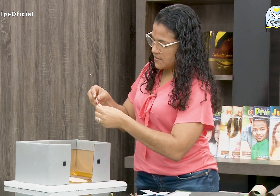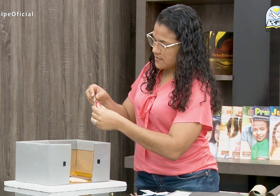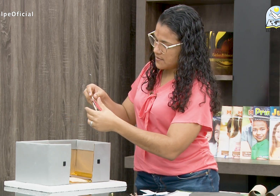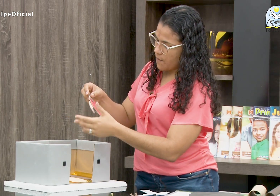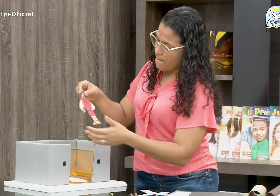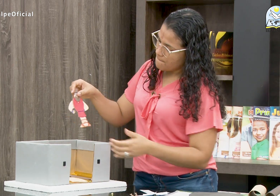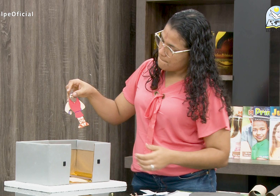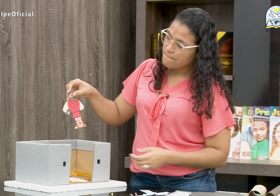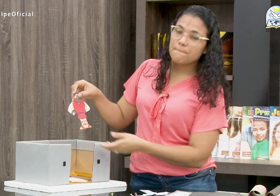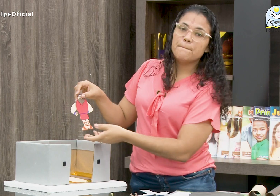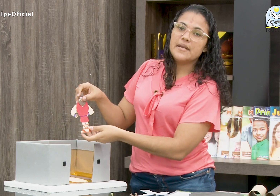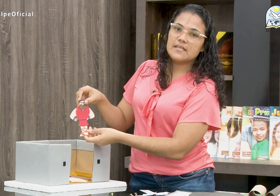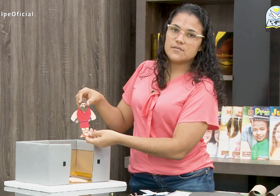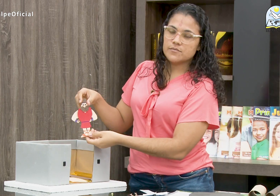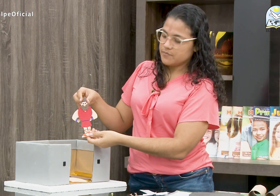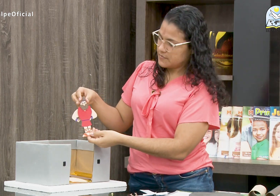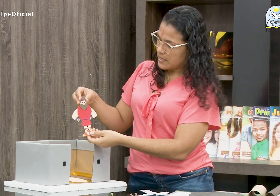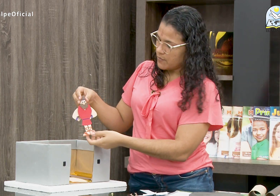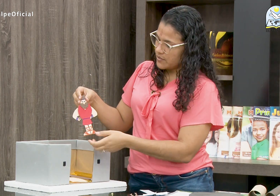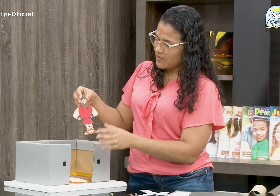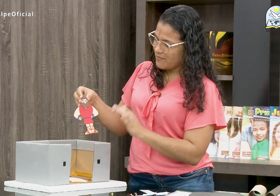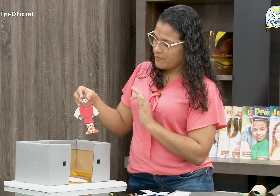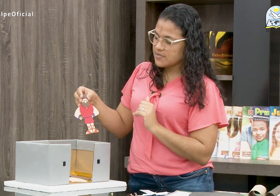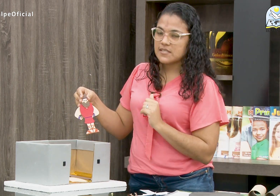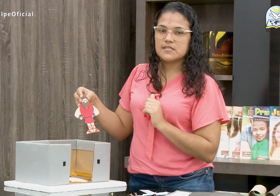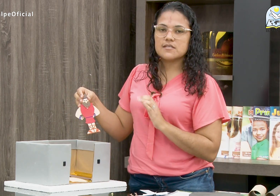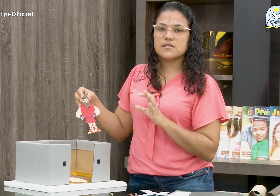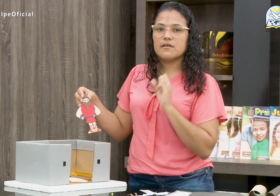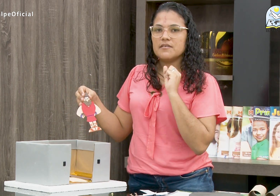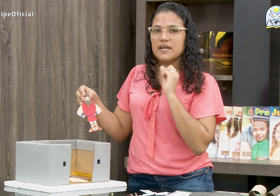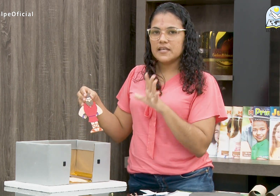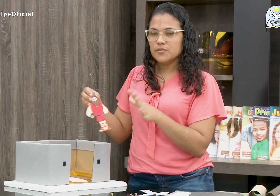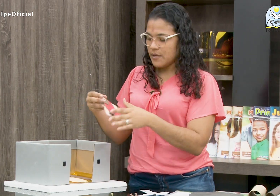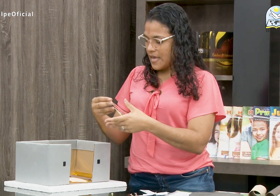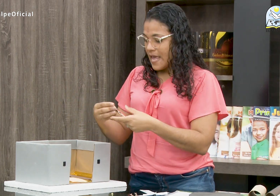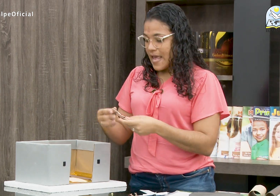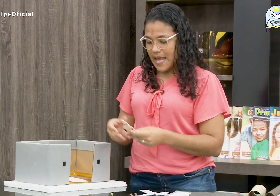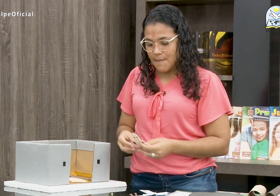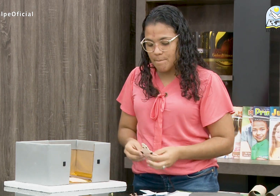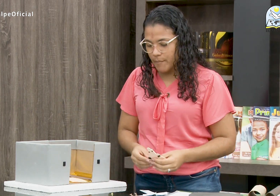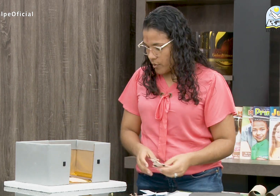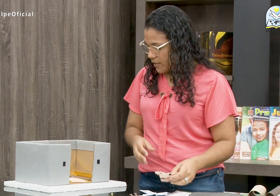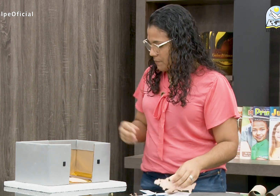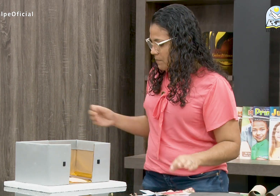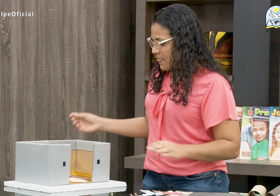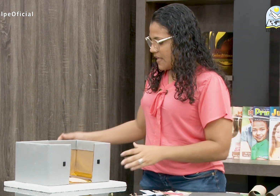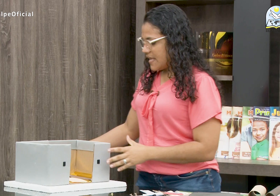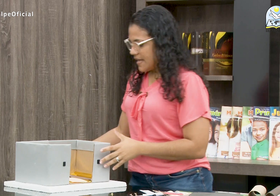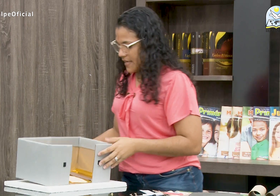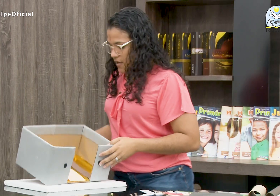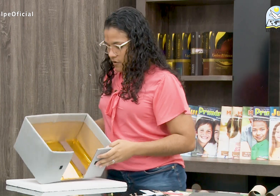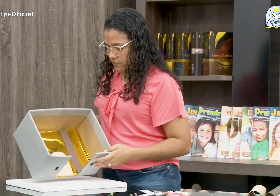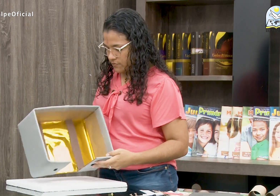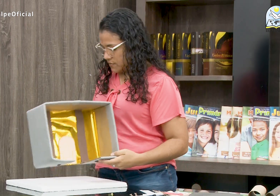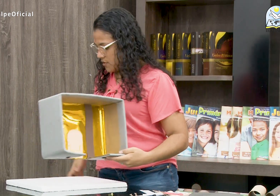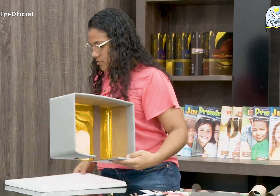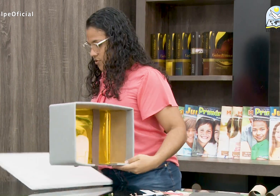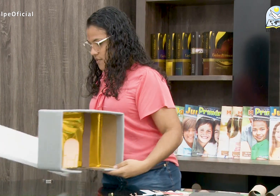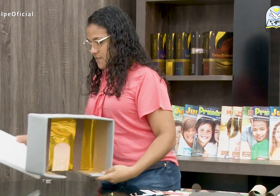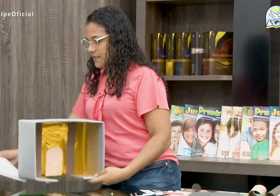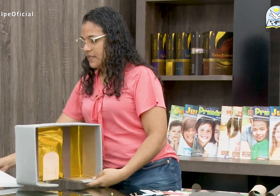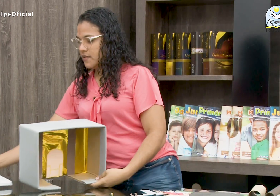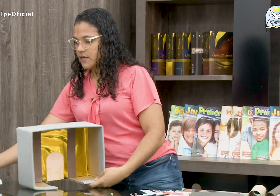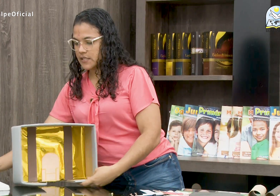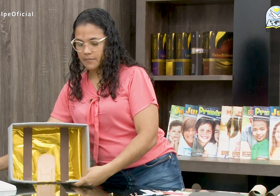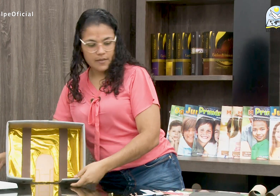Levaram Sansão preso. Tá bom? Então, a força de Sansão havia ido embora. E aqui, ó, eu